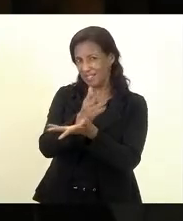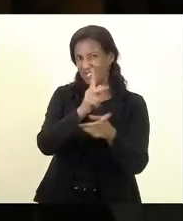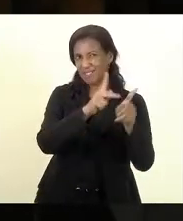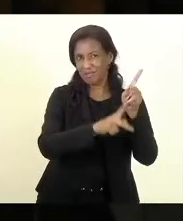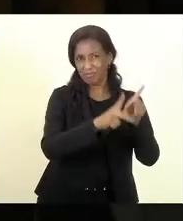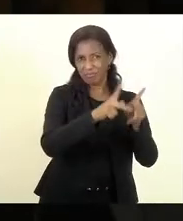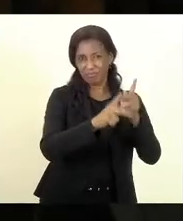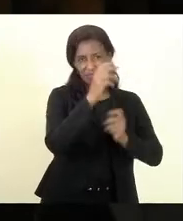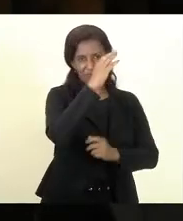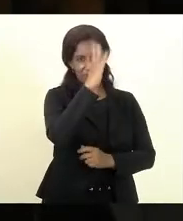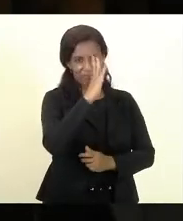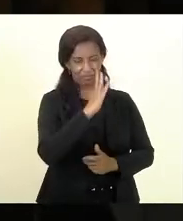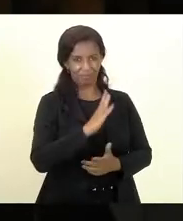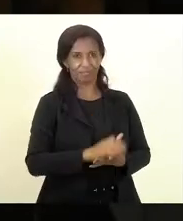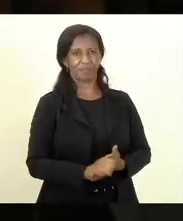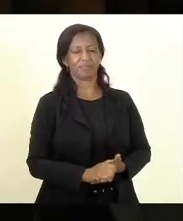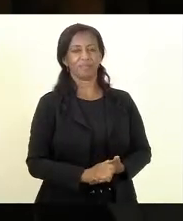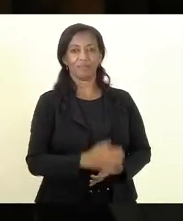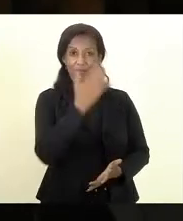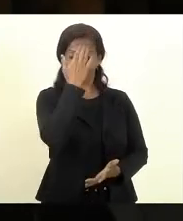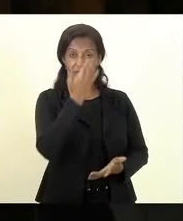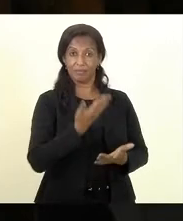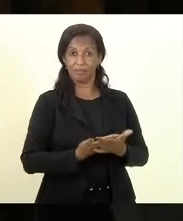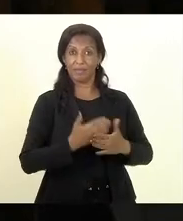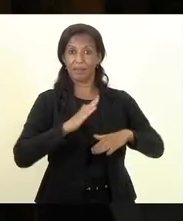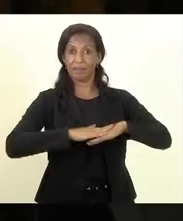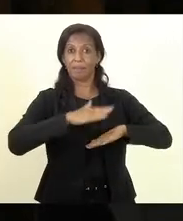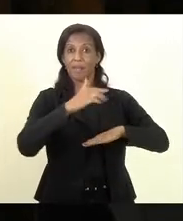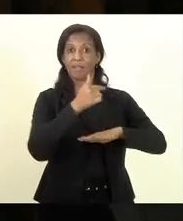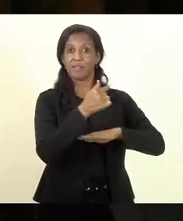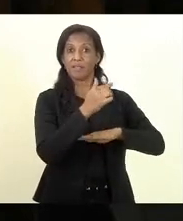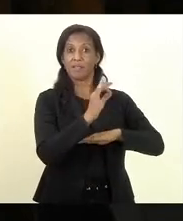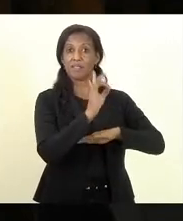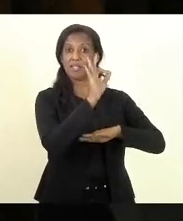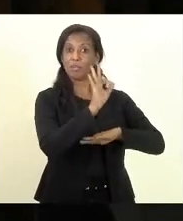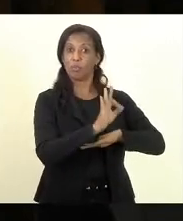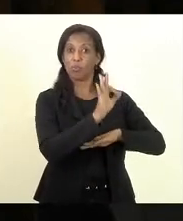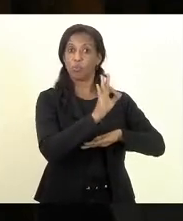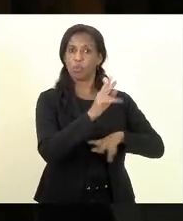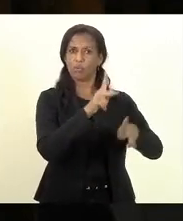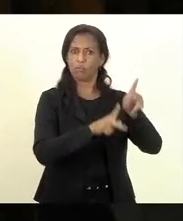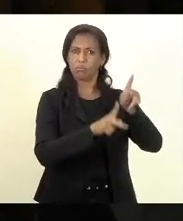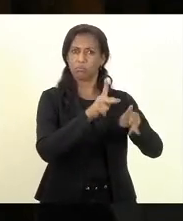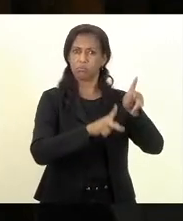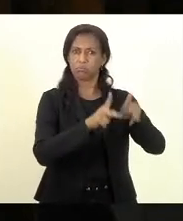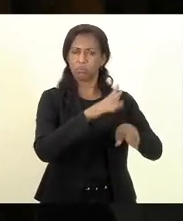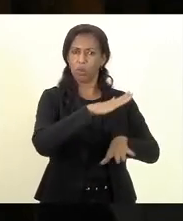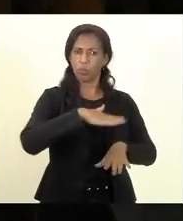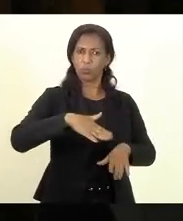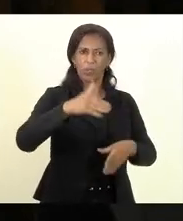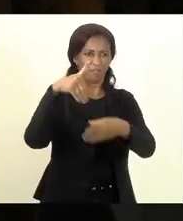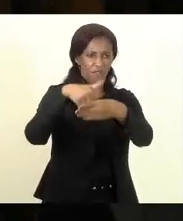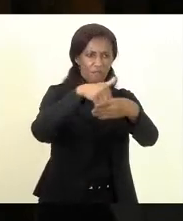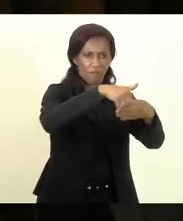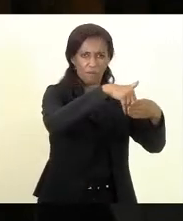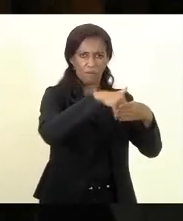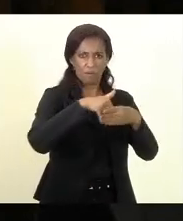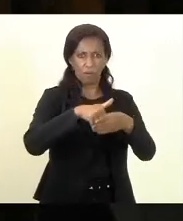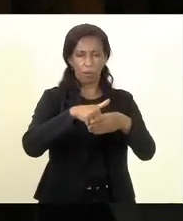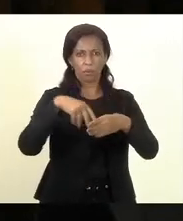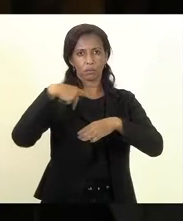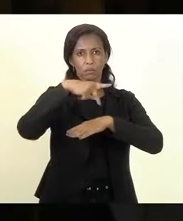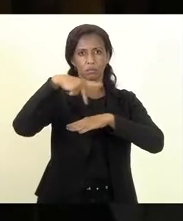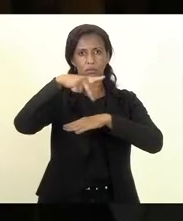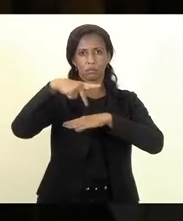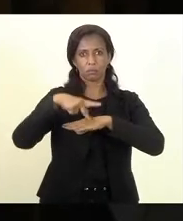população brasileira, acredito que mais de 70% da população votante do nosso